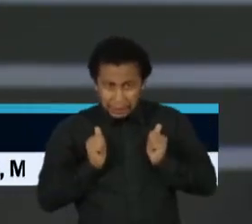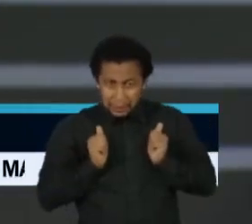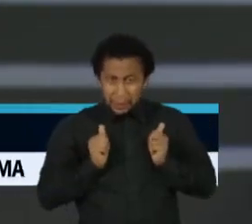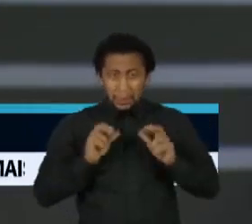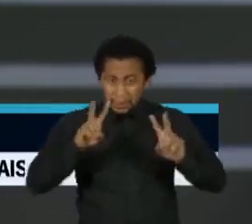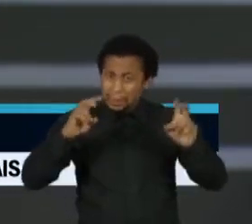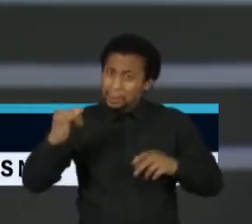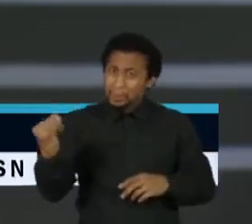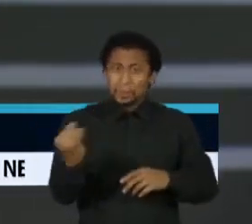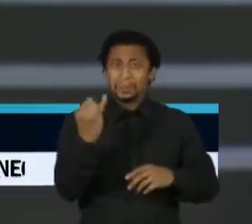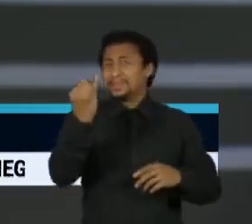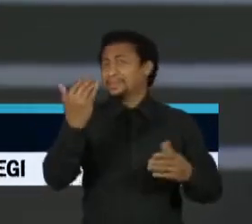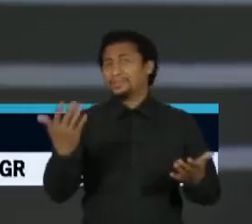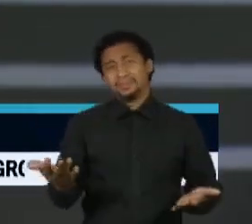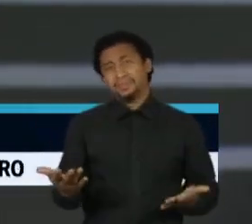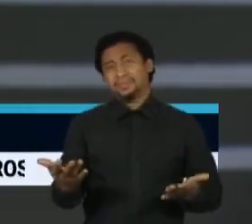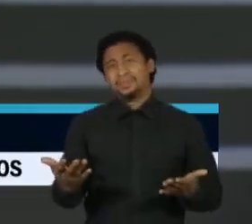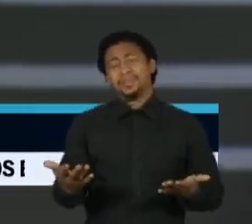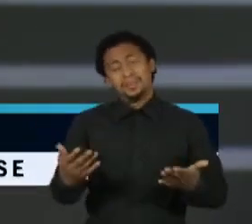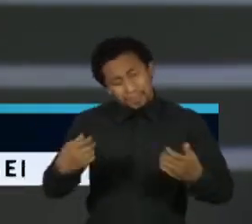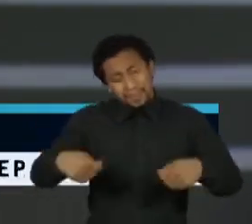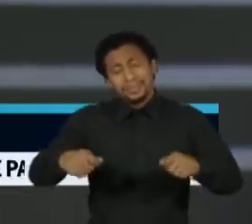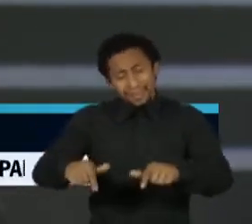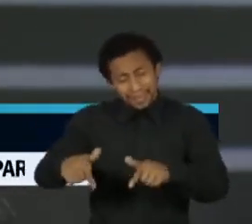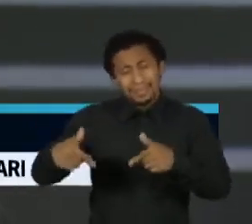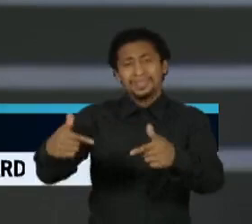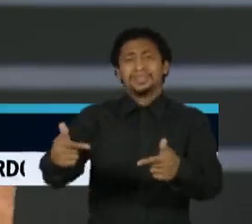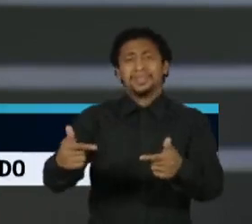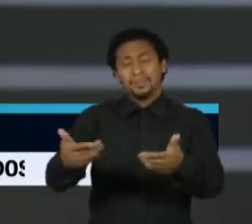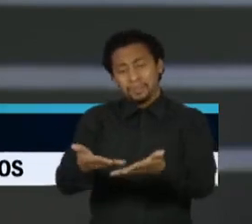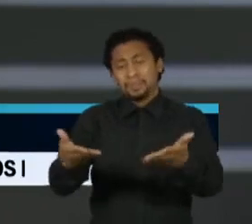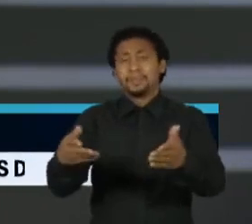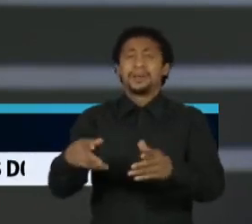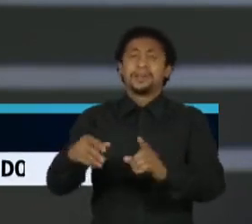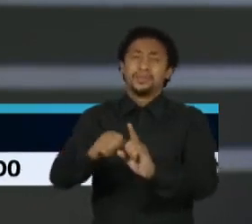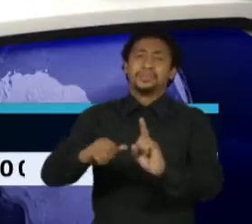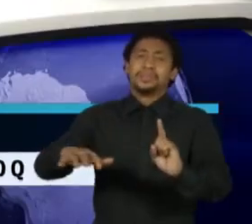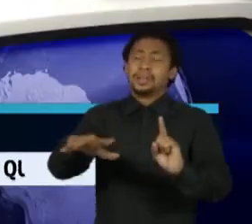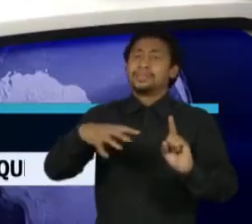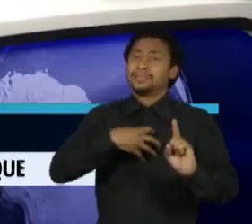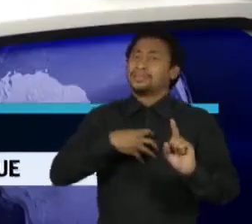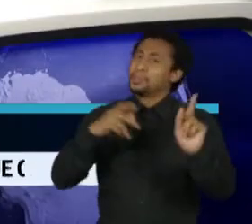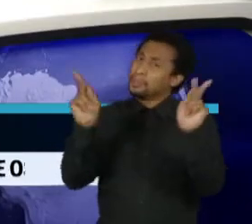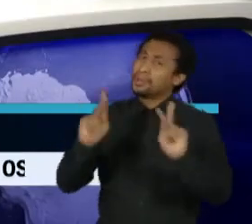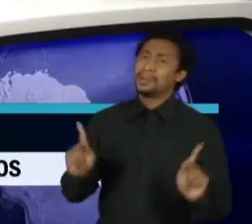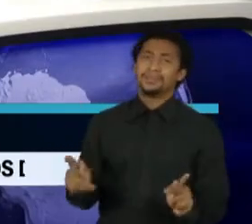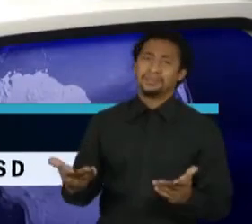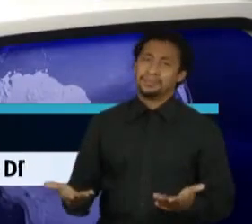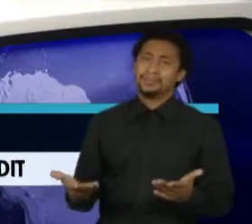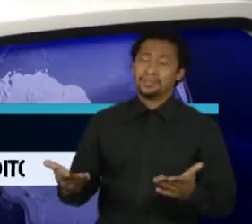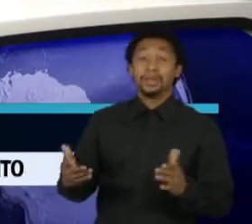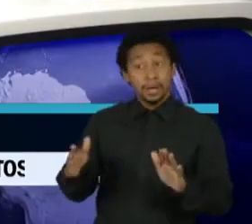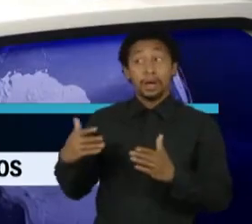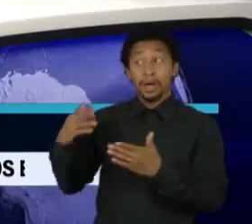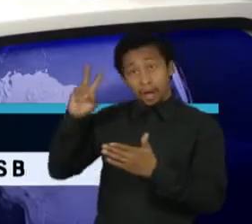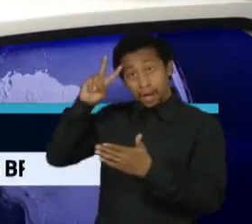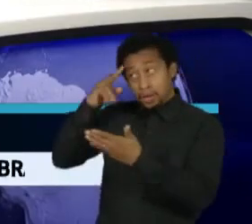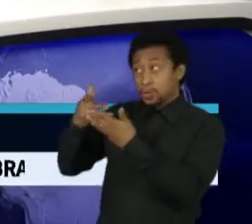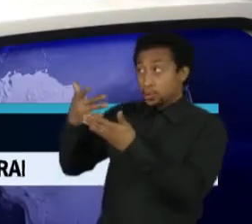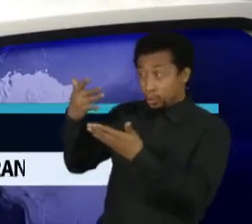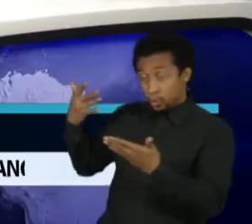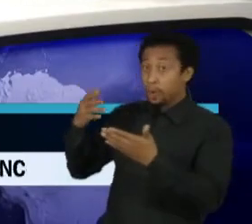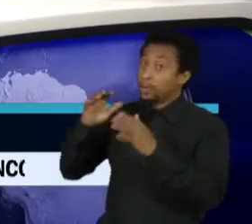tema, é o que organiza e que dá paz mínima à sociedade. O resto é tudo secundário quando isso está em jogo. Já diz a história, já diz a